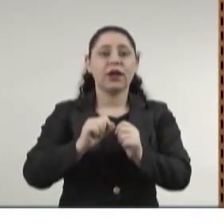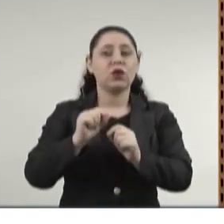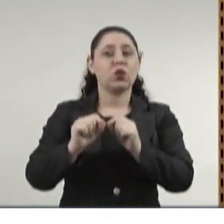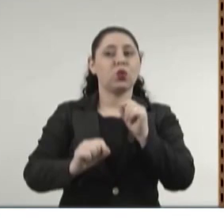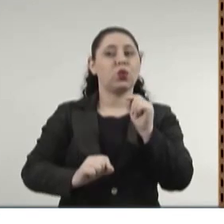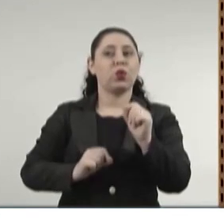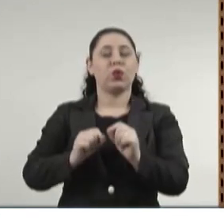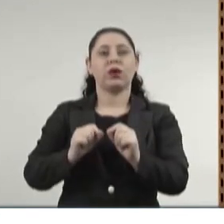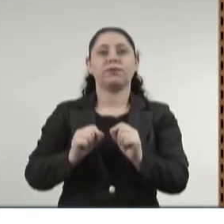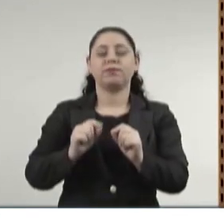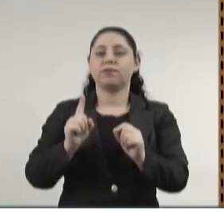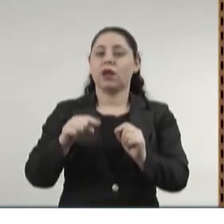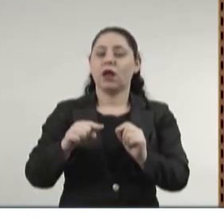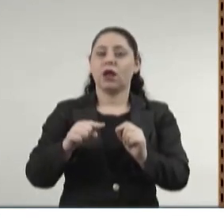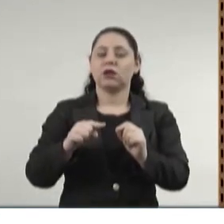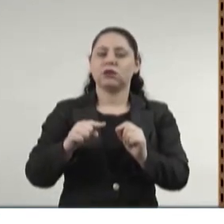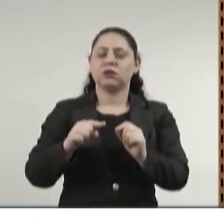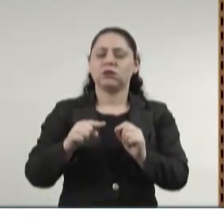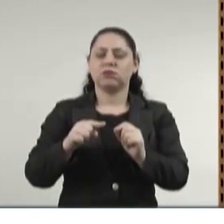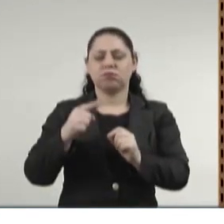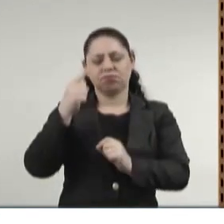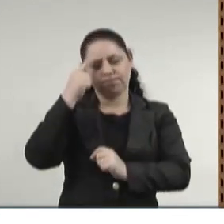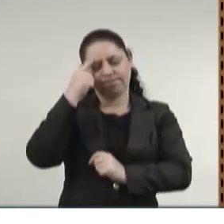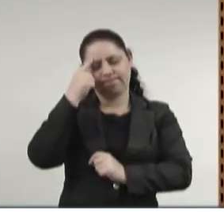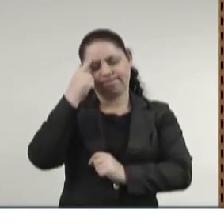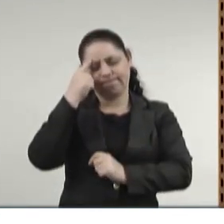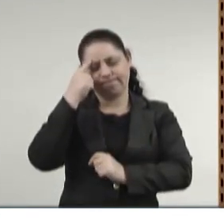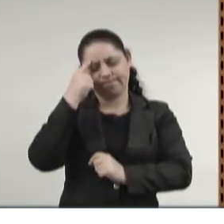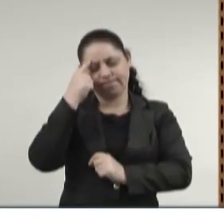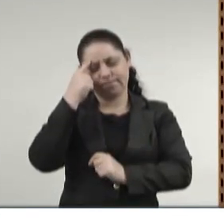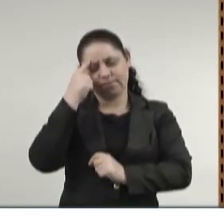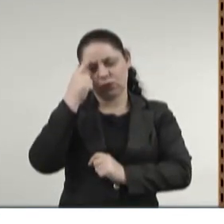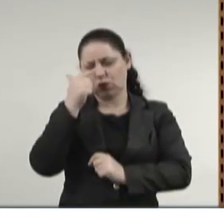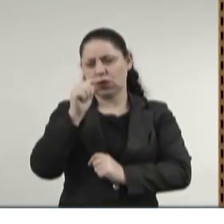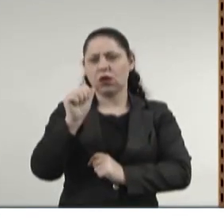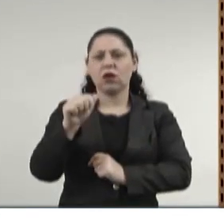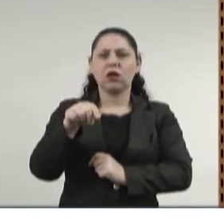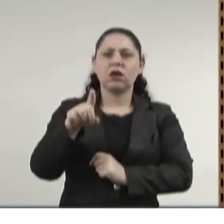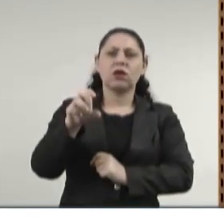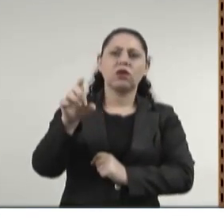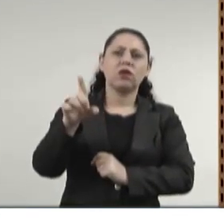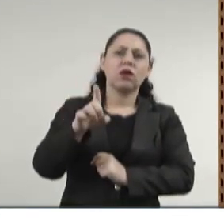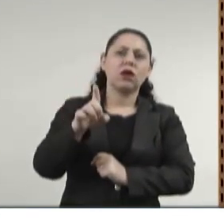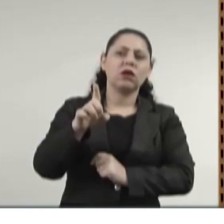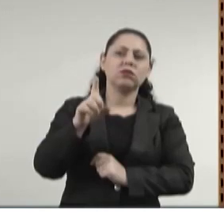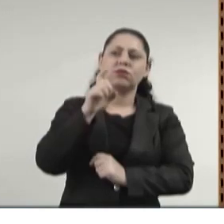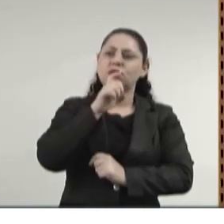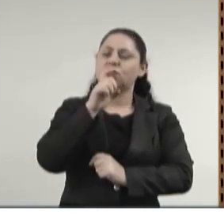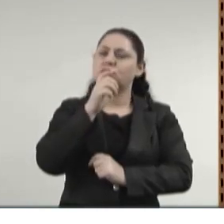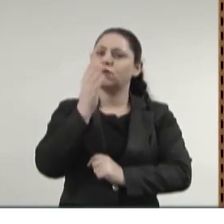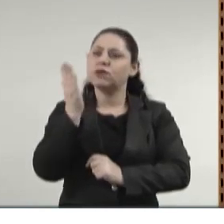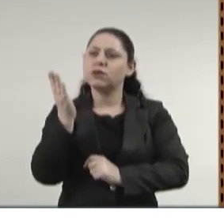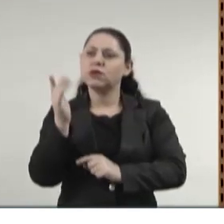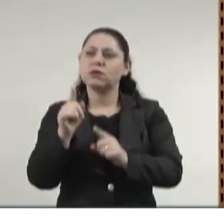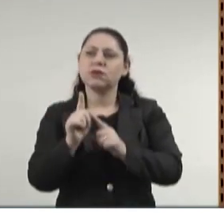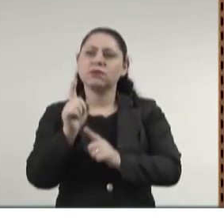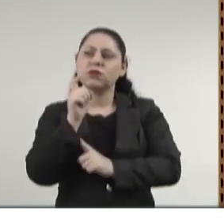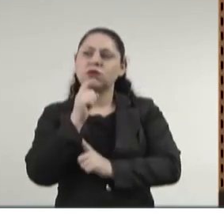com, se não me engano, e está aqui o André, que não vai me deixar mentir, nem Vossa